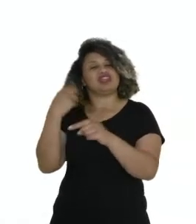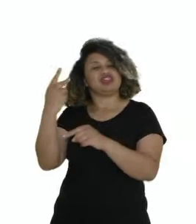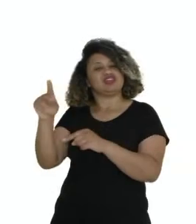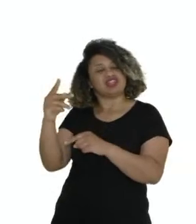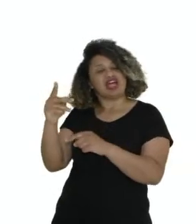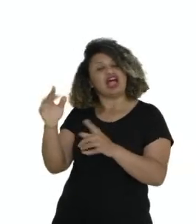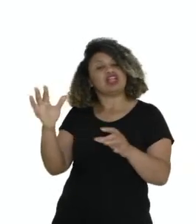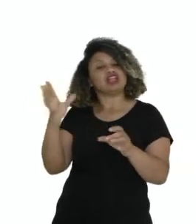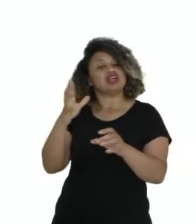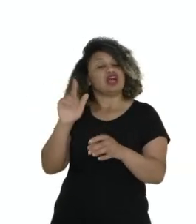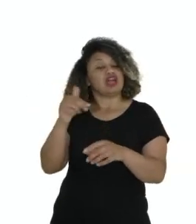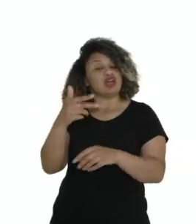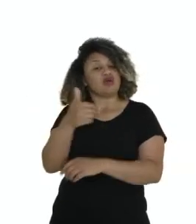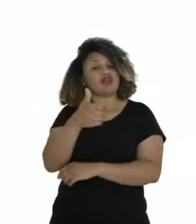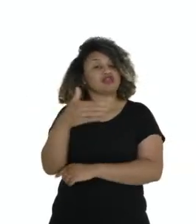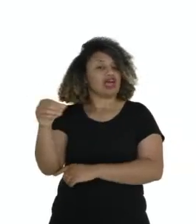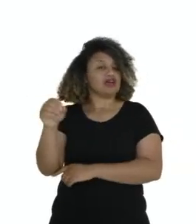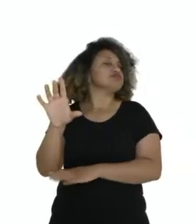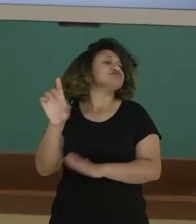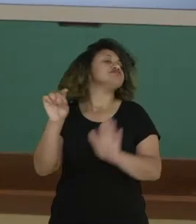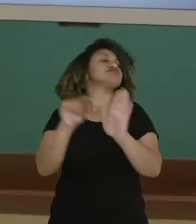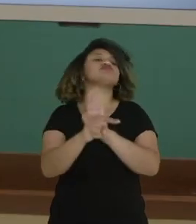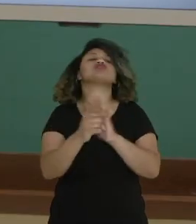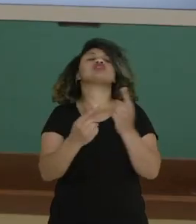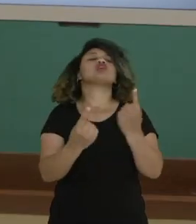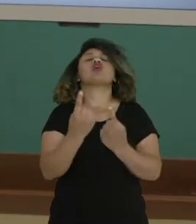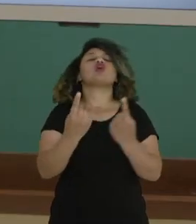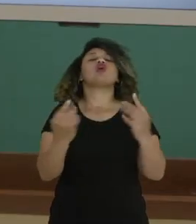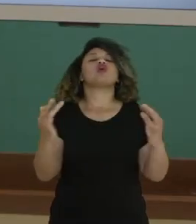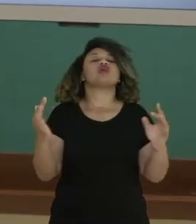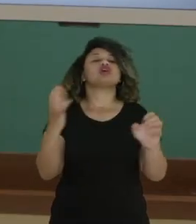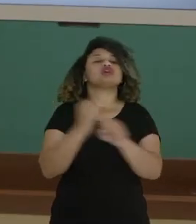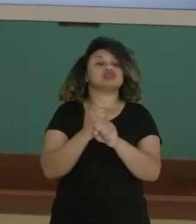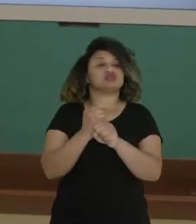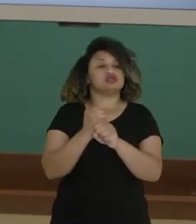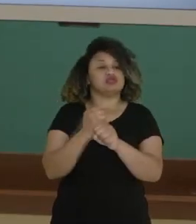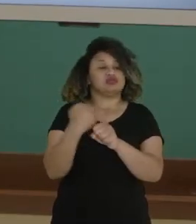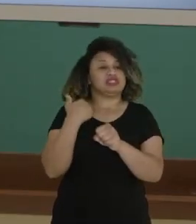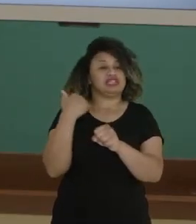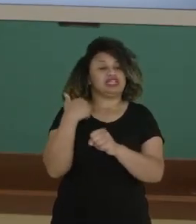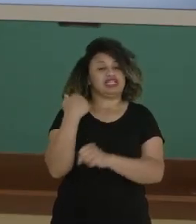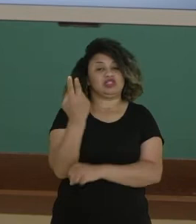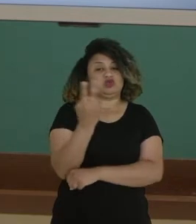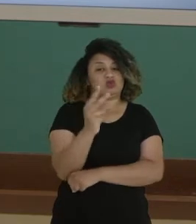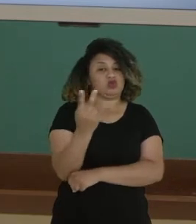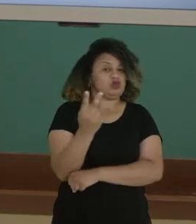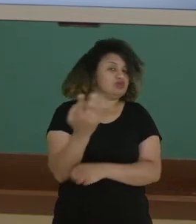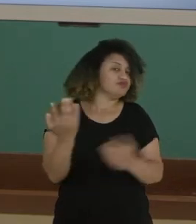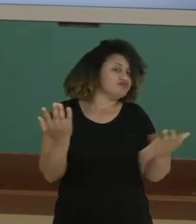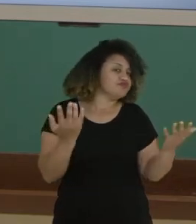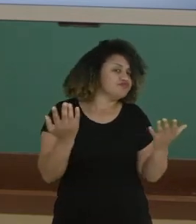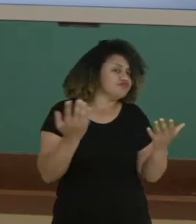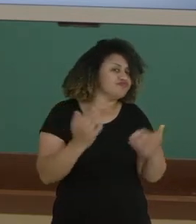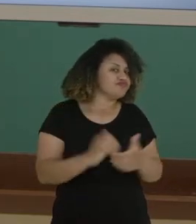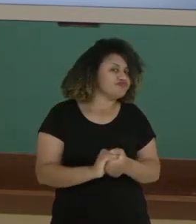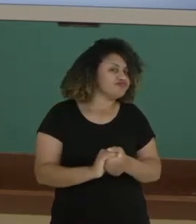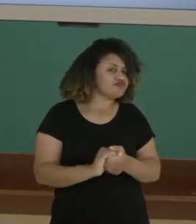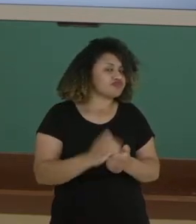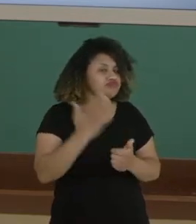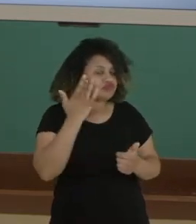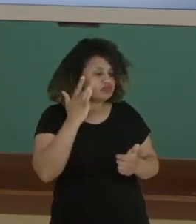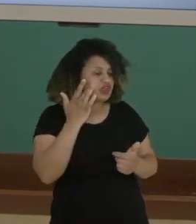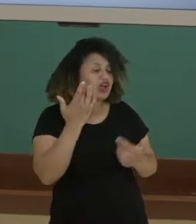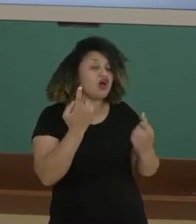a 10 anos. Pergunta, qual é a soma das idades dos dois irmãos? Então assim, eu não sei qual é a